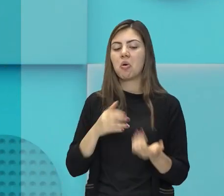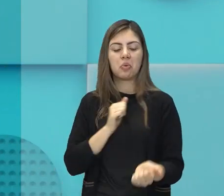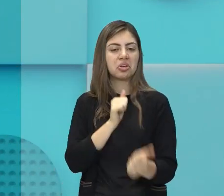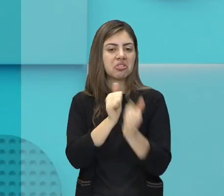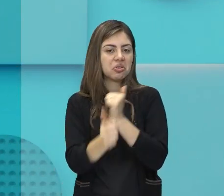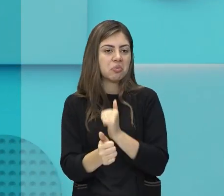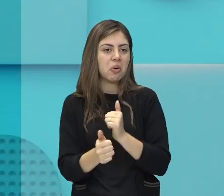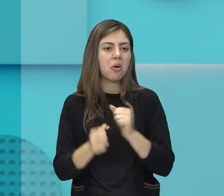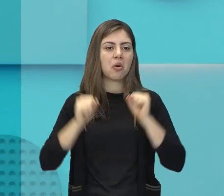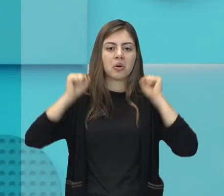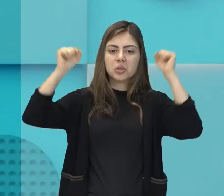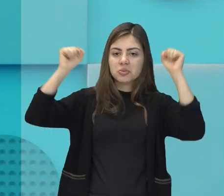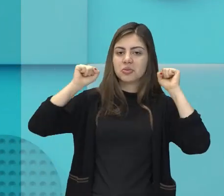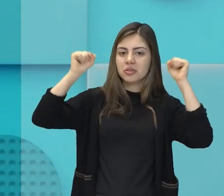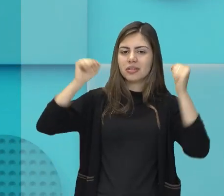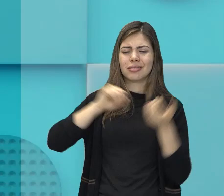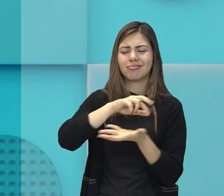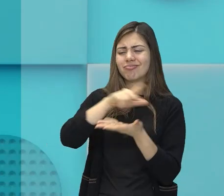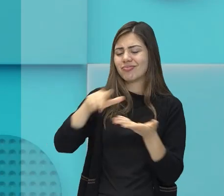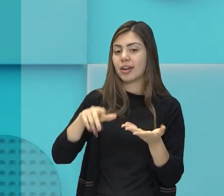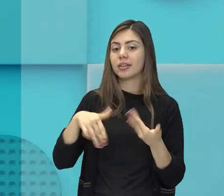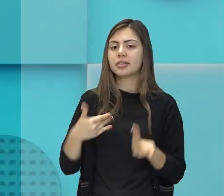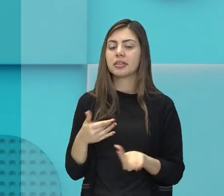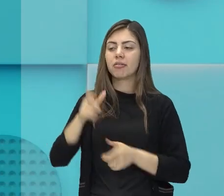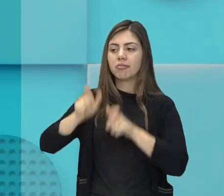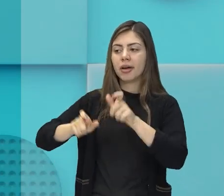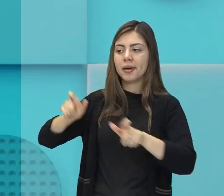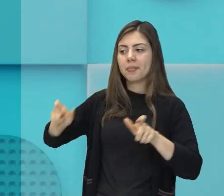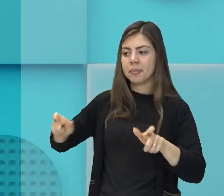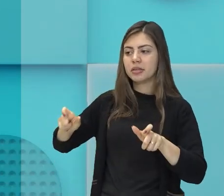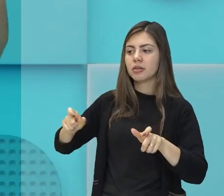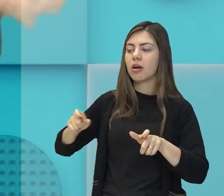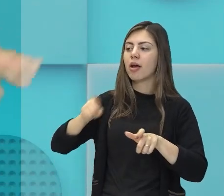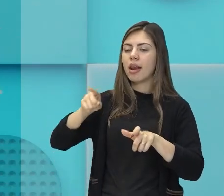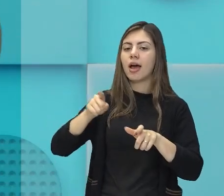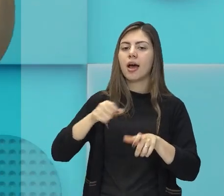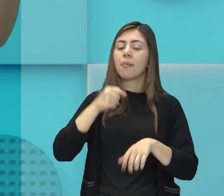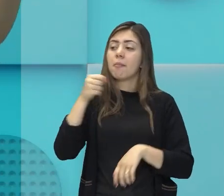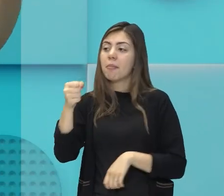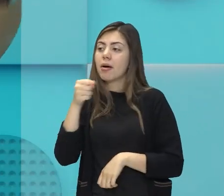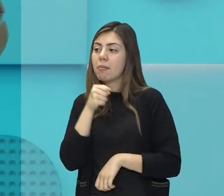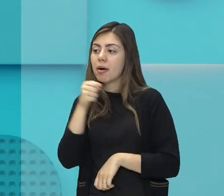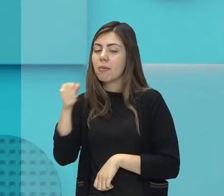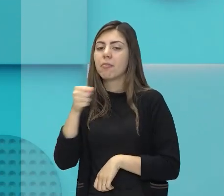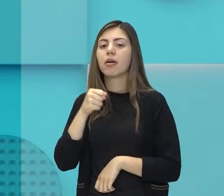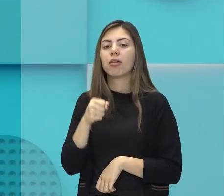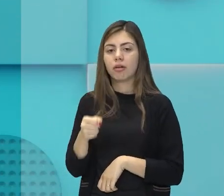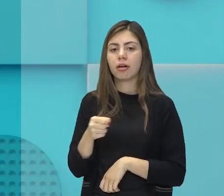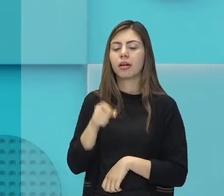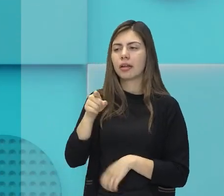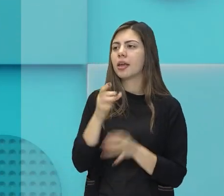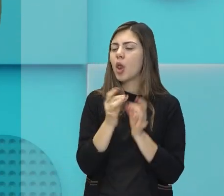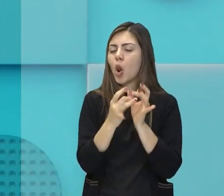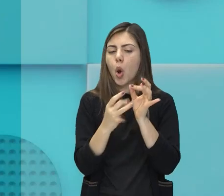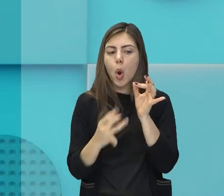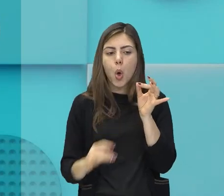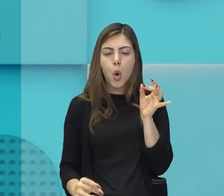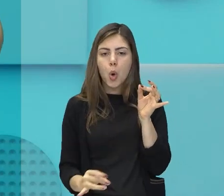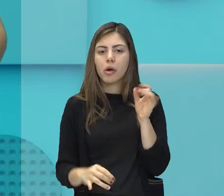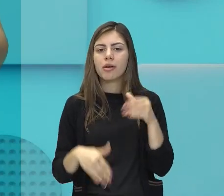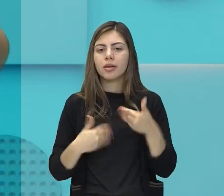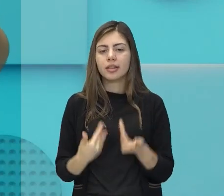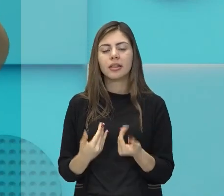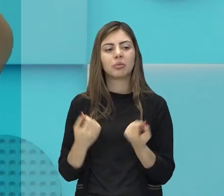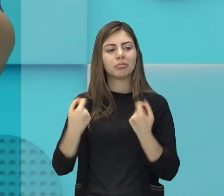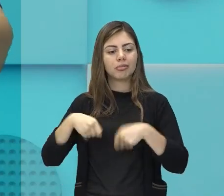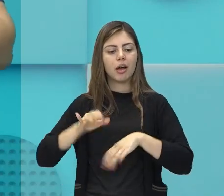em musculação. E essas pessoas acabam concedendo entrevistas até bastante longas e que vão